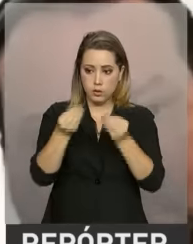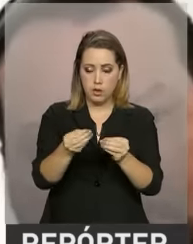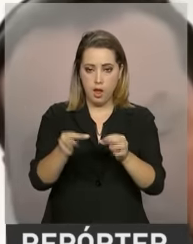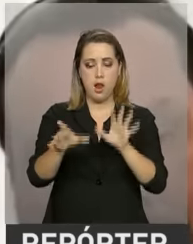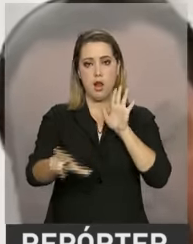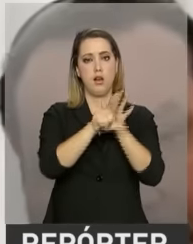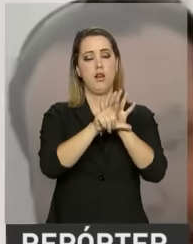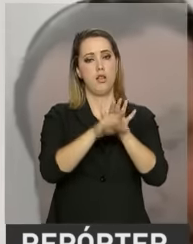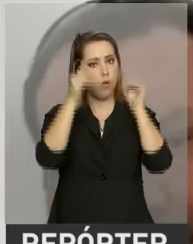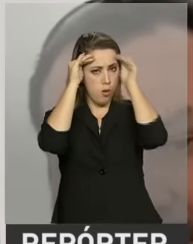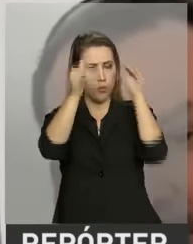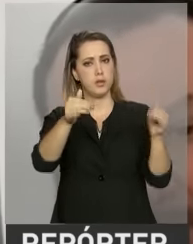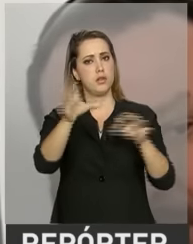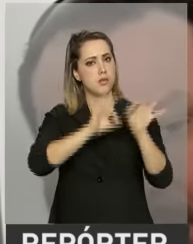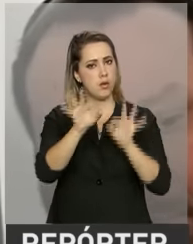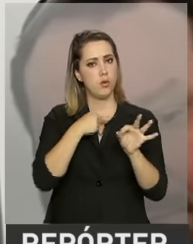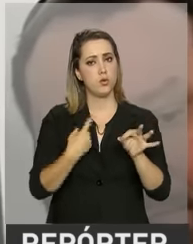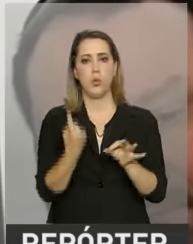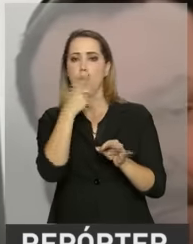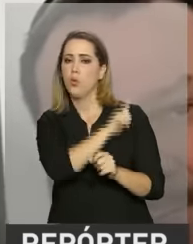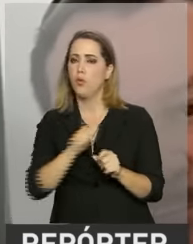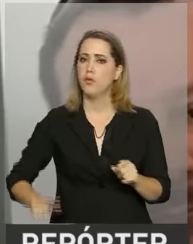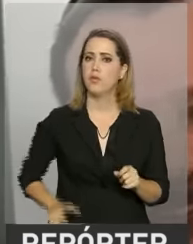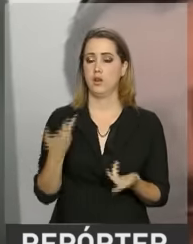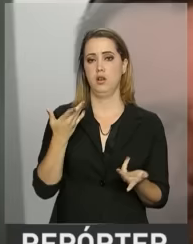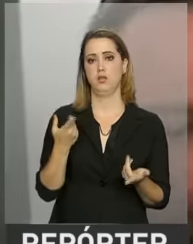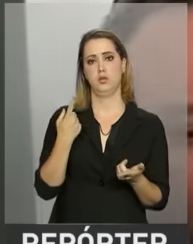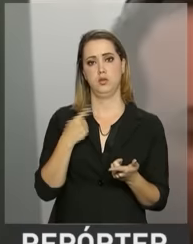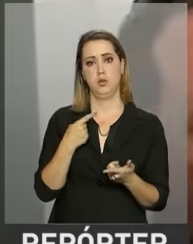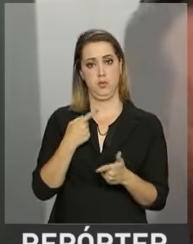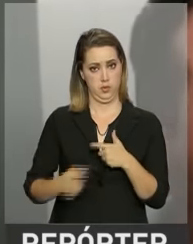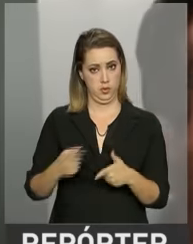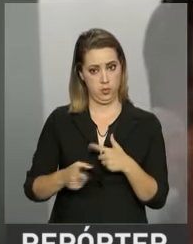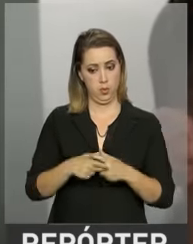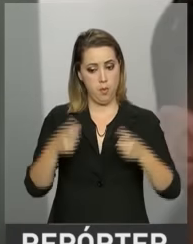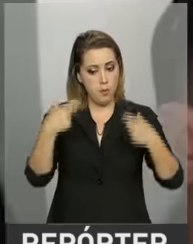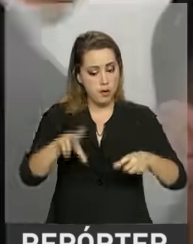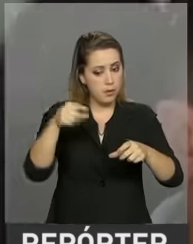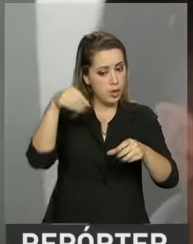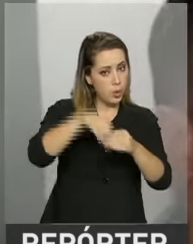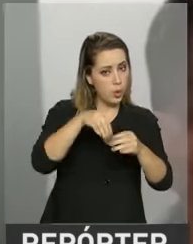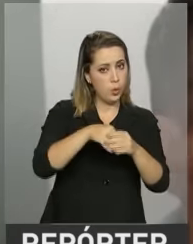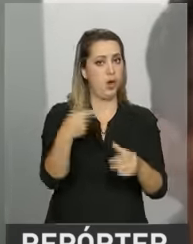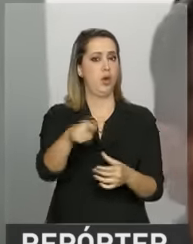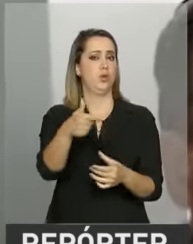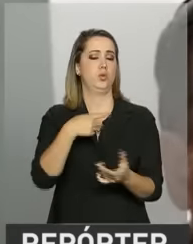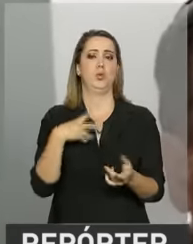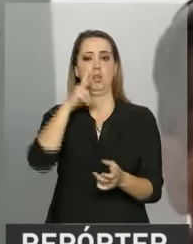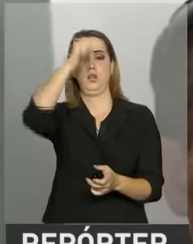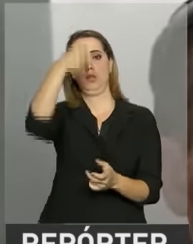quando é um governador um estado ele por insuficiência das forças locais por inexistência ou